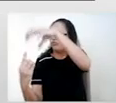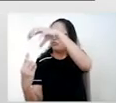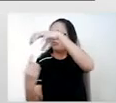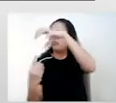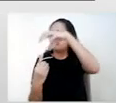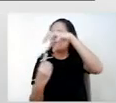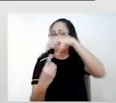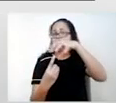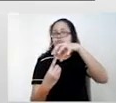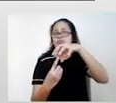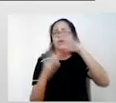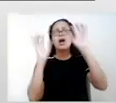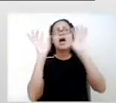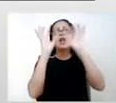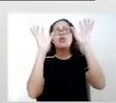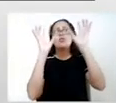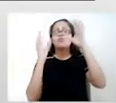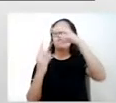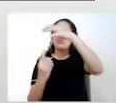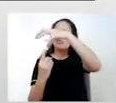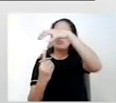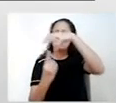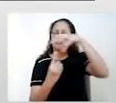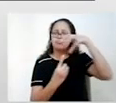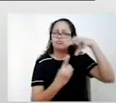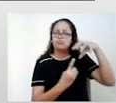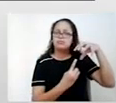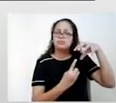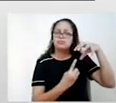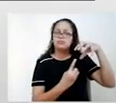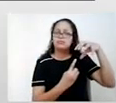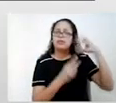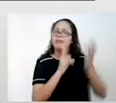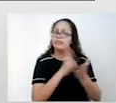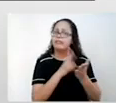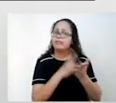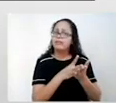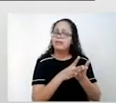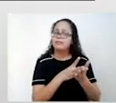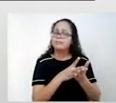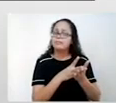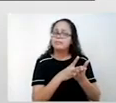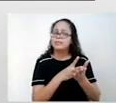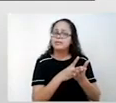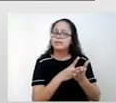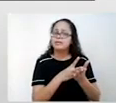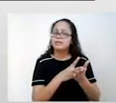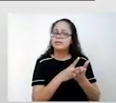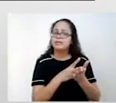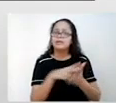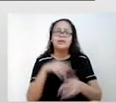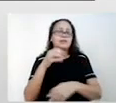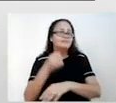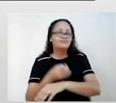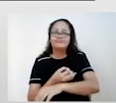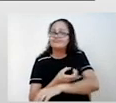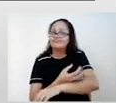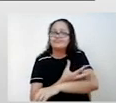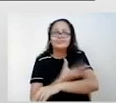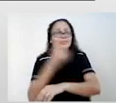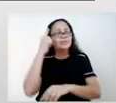uma nuvem de chuva andando sempre na cabeça, para onde ele ia a nuvem. Então ela não fica tão